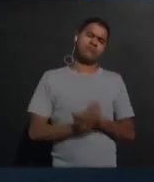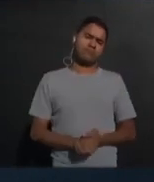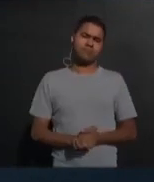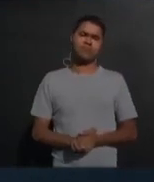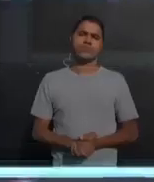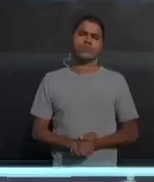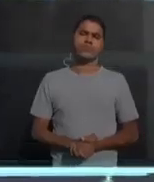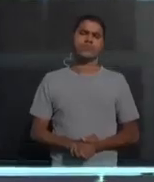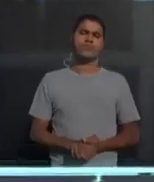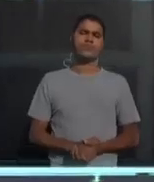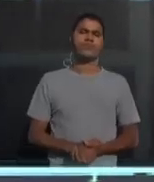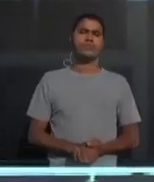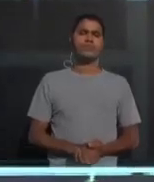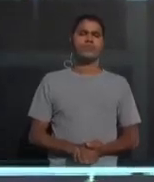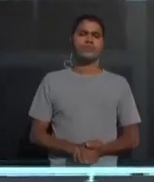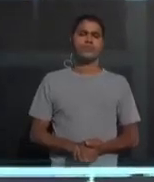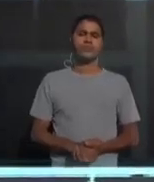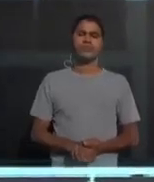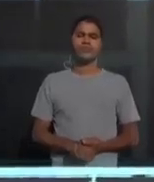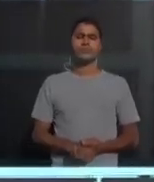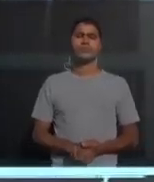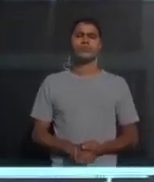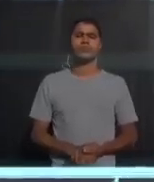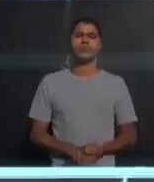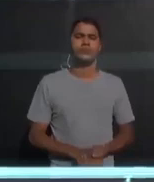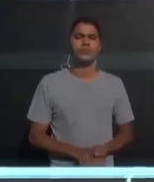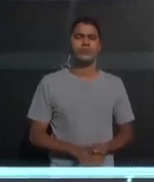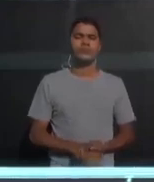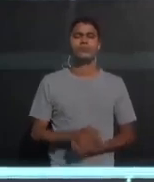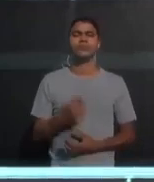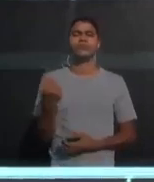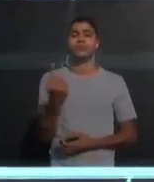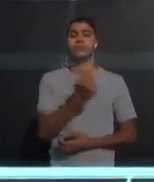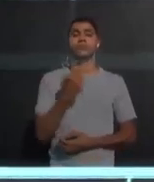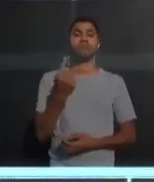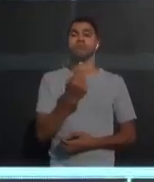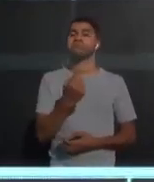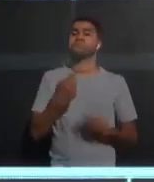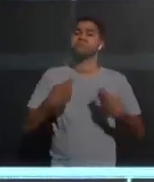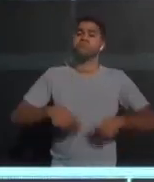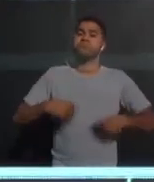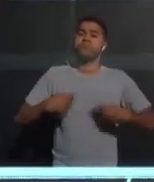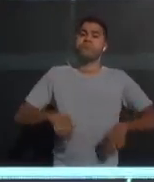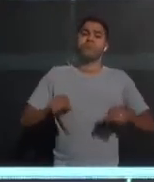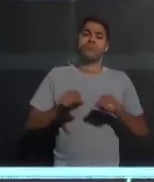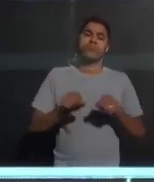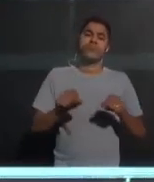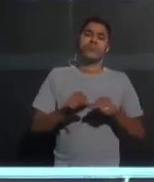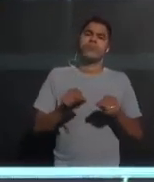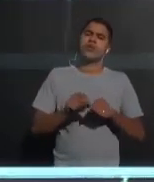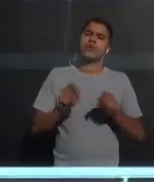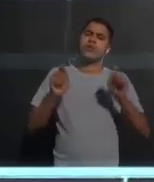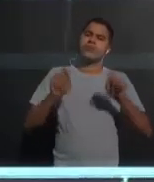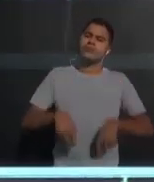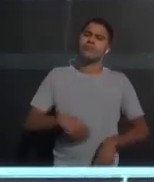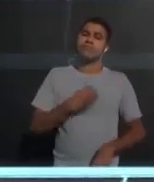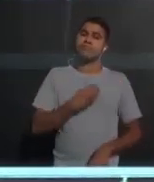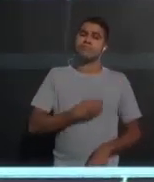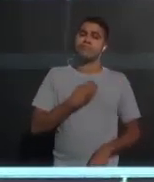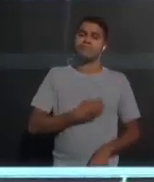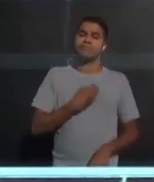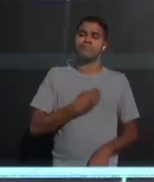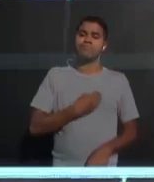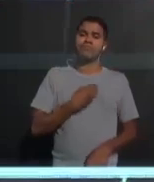feliz o que nós precisamos fazer para poder viver nesse lugar